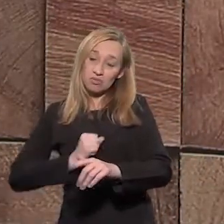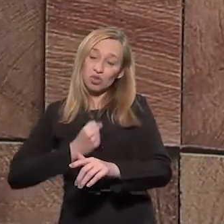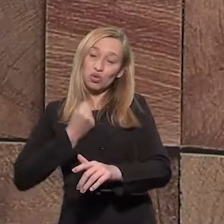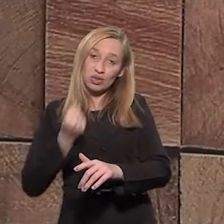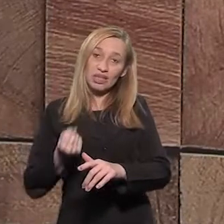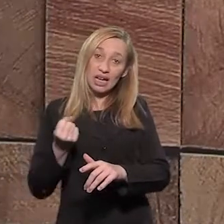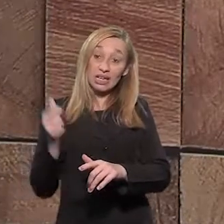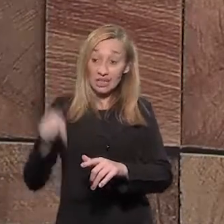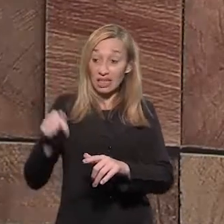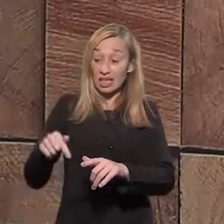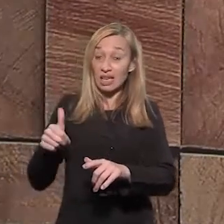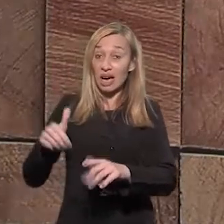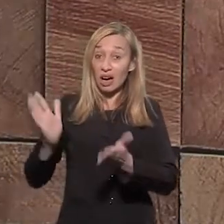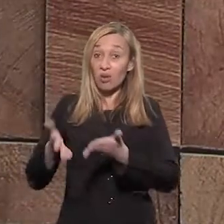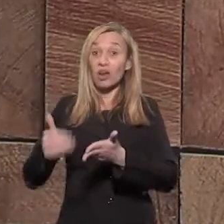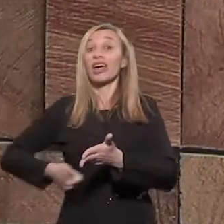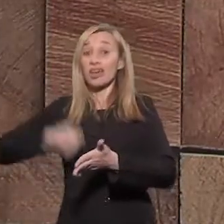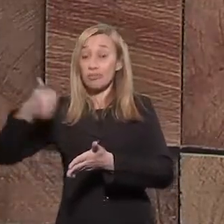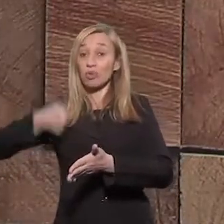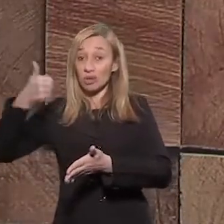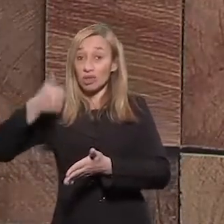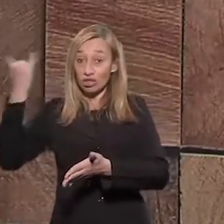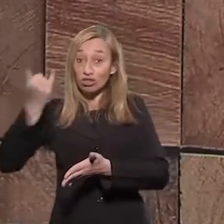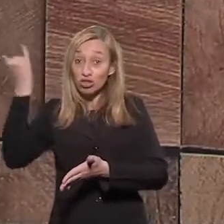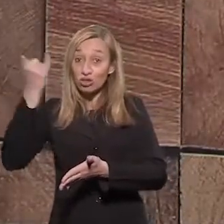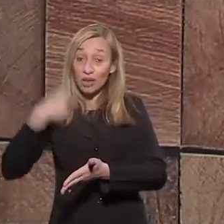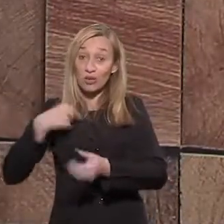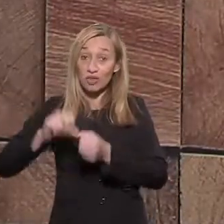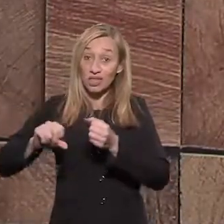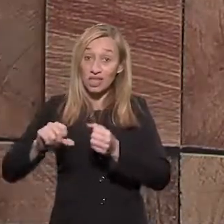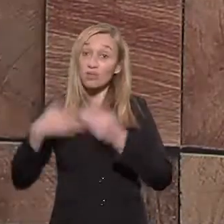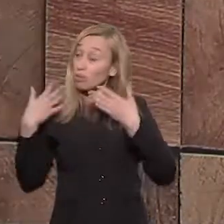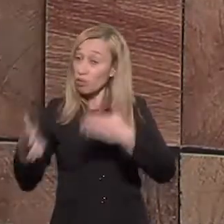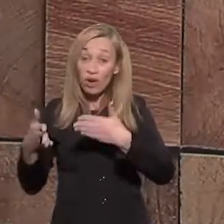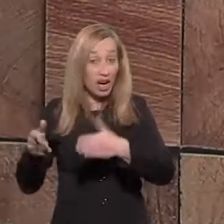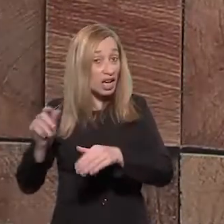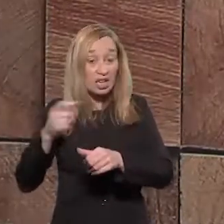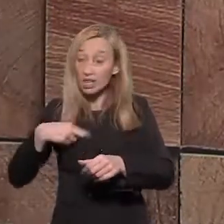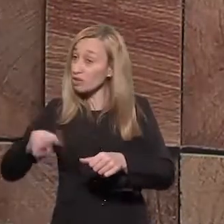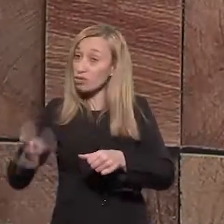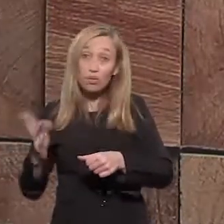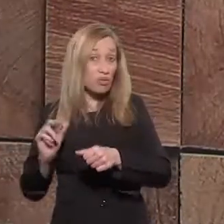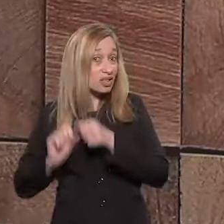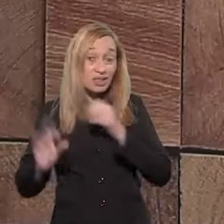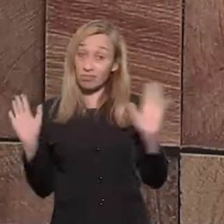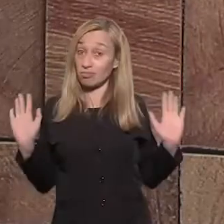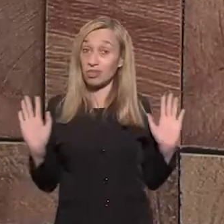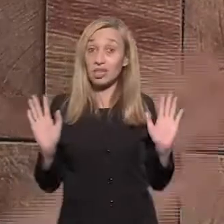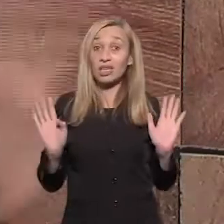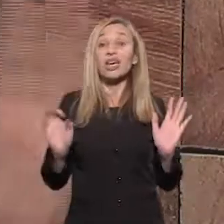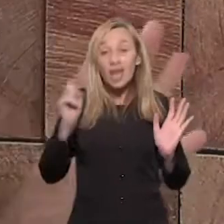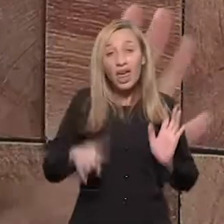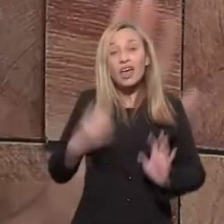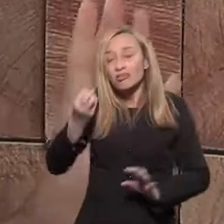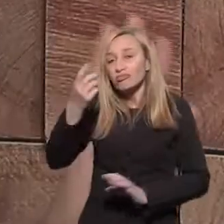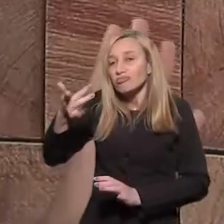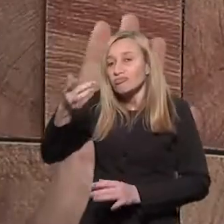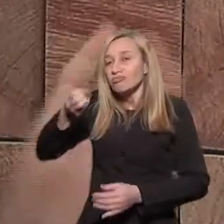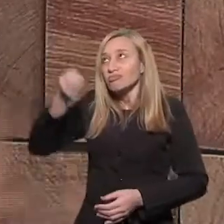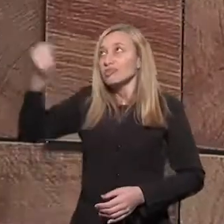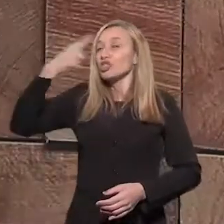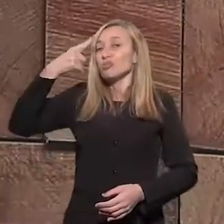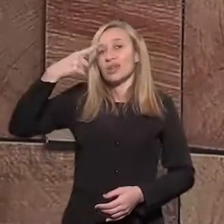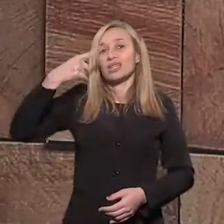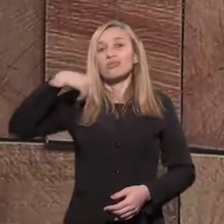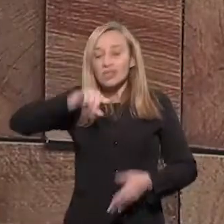e isso aqui agora é o mais importante que eu tenho para fazer e eu vou fazer. E isso é que é a